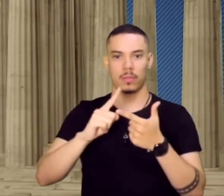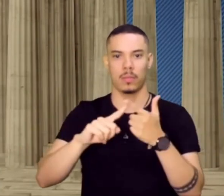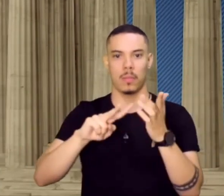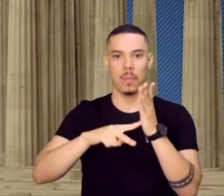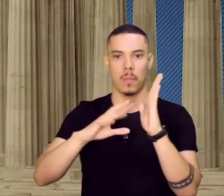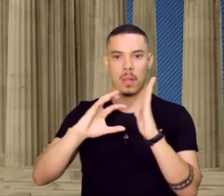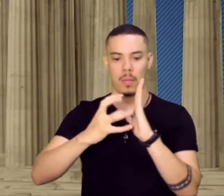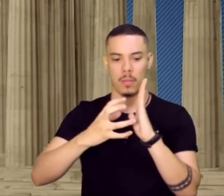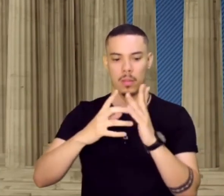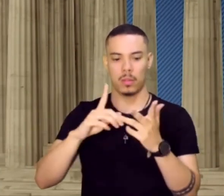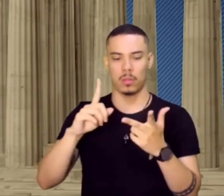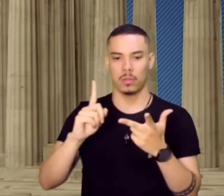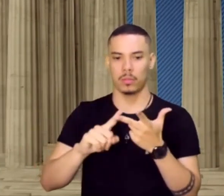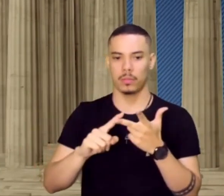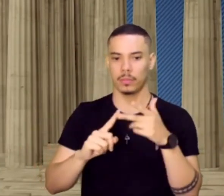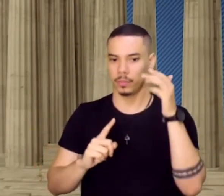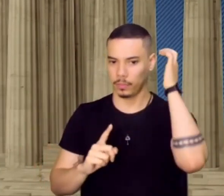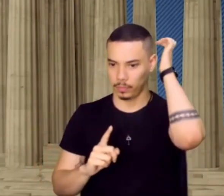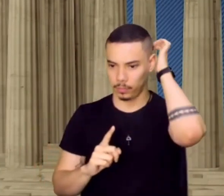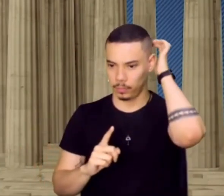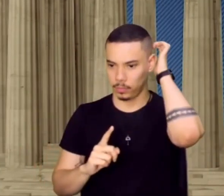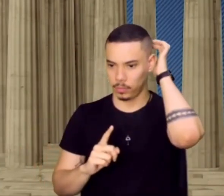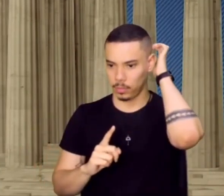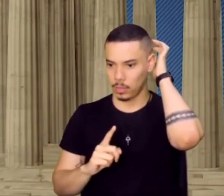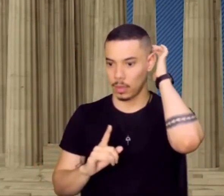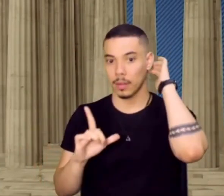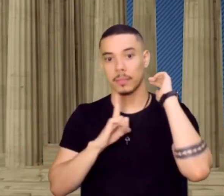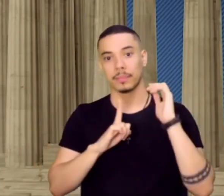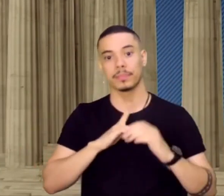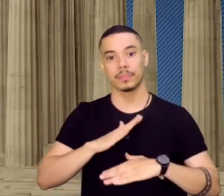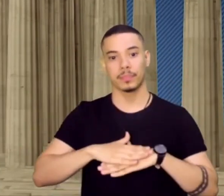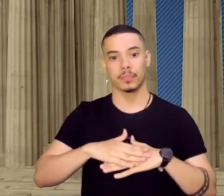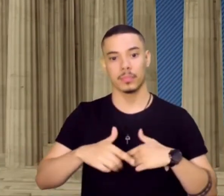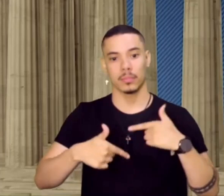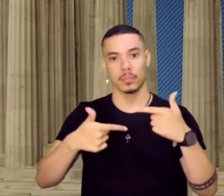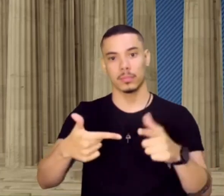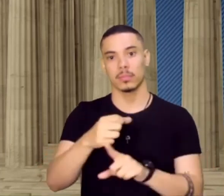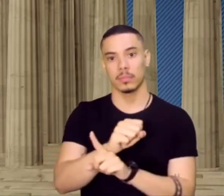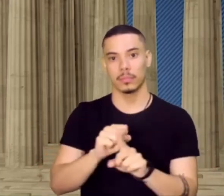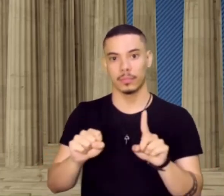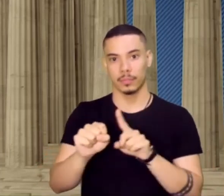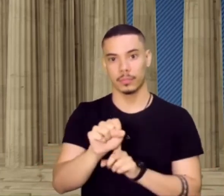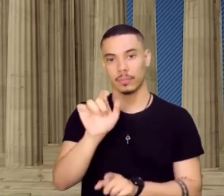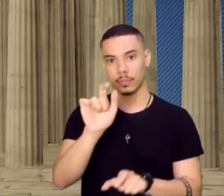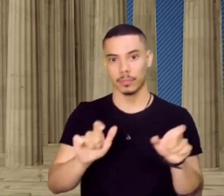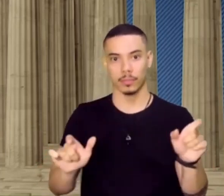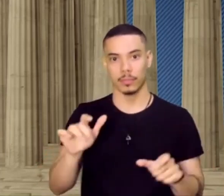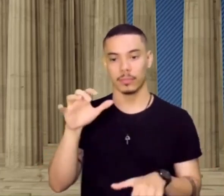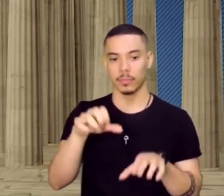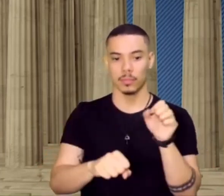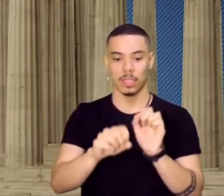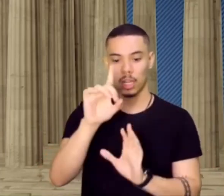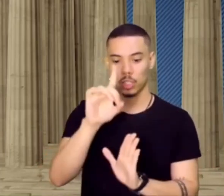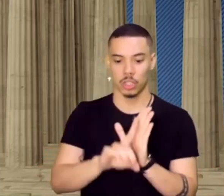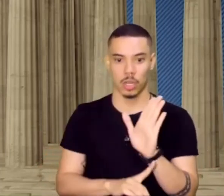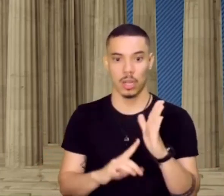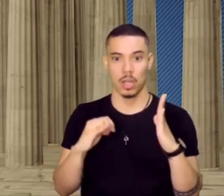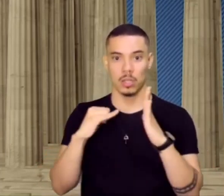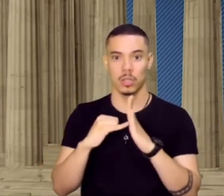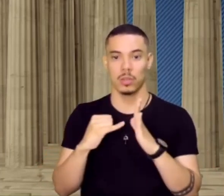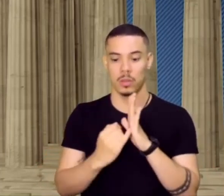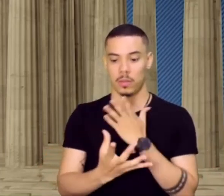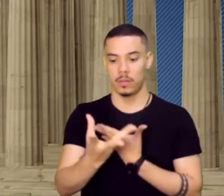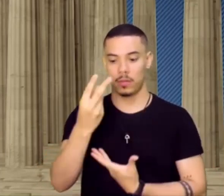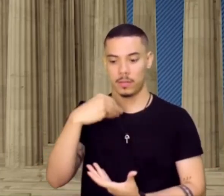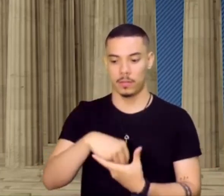que temos? Aquelas ações sociais que as pessoas vão buscar seus direitos. Então, são instituições dentro do